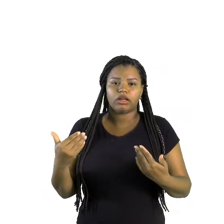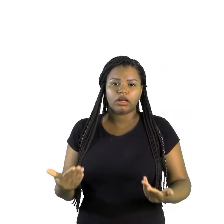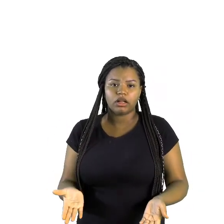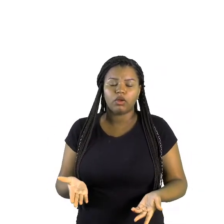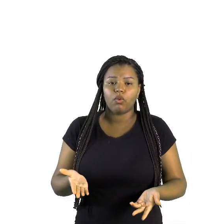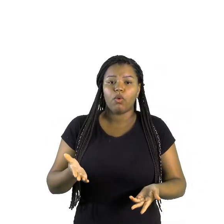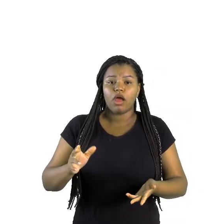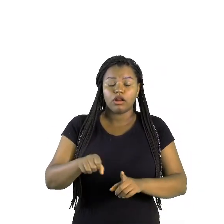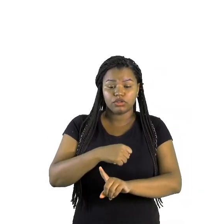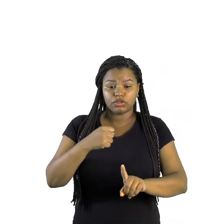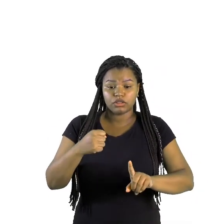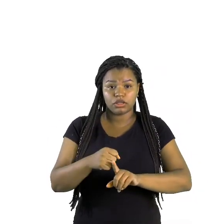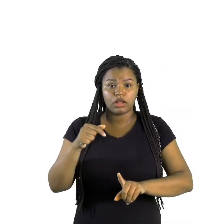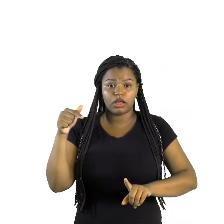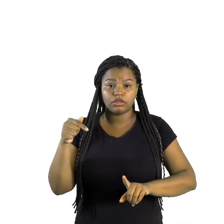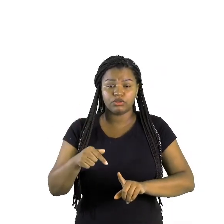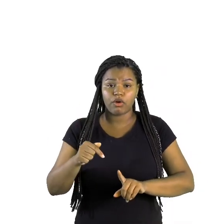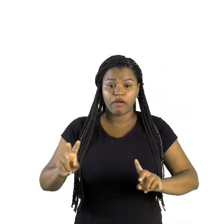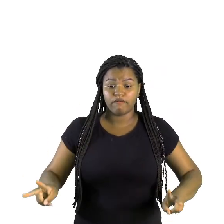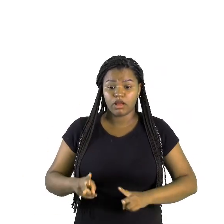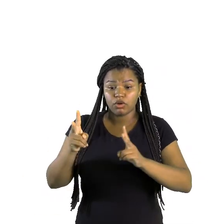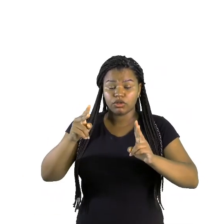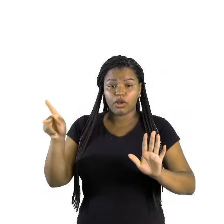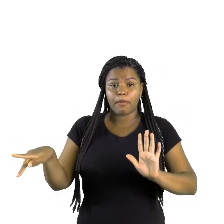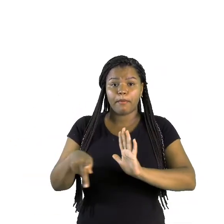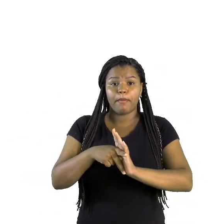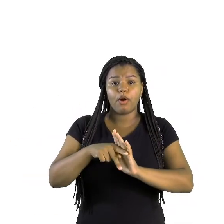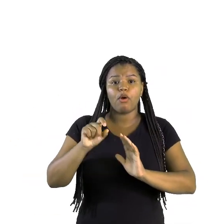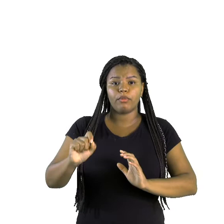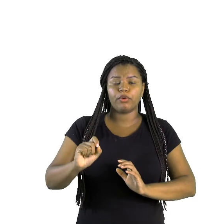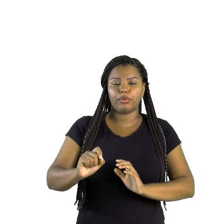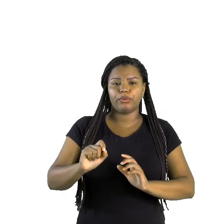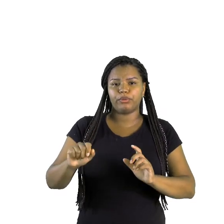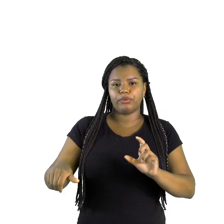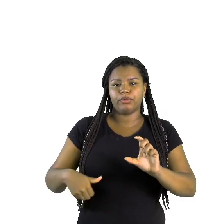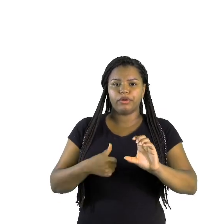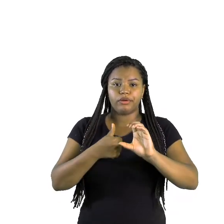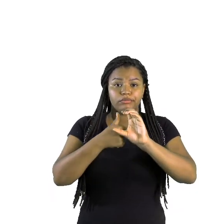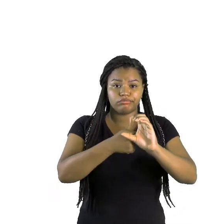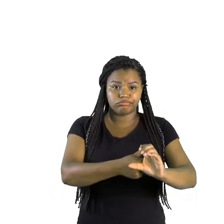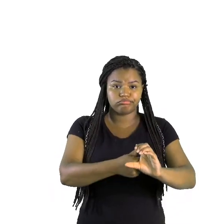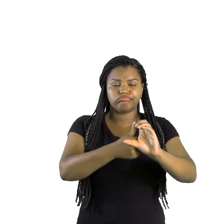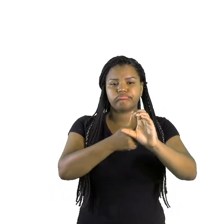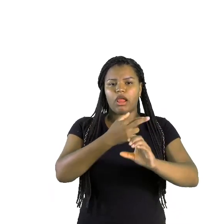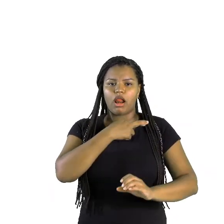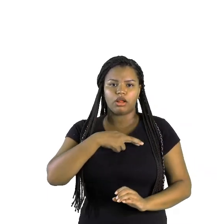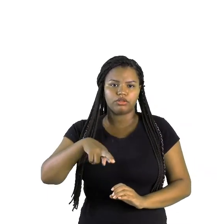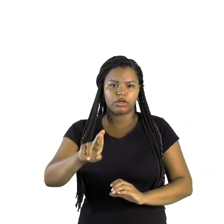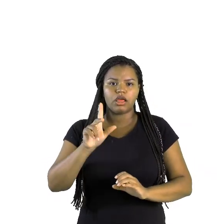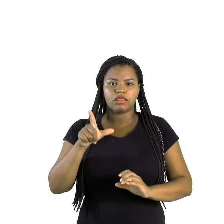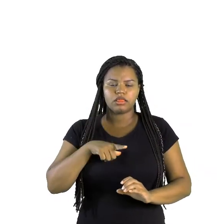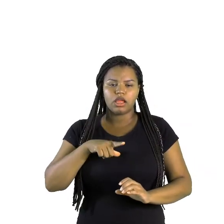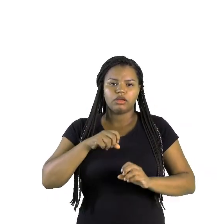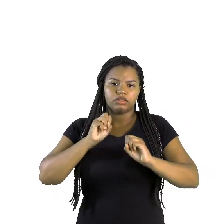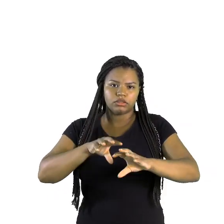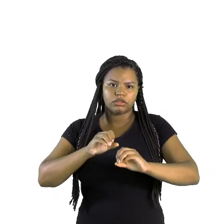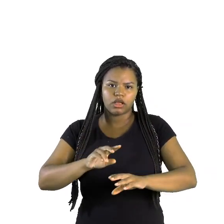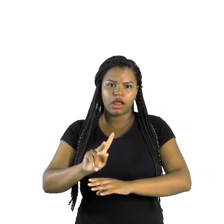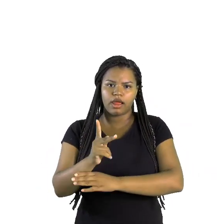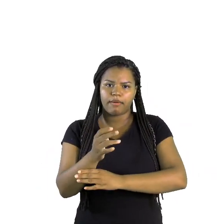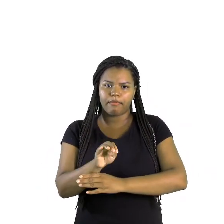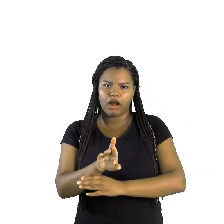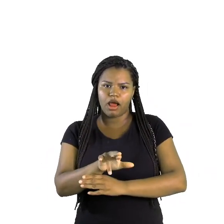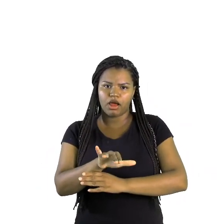cujos valores centrais vinham do cristianismo, que tinha os fundamentos nos ensinamentos hebraicos antigos, do